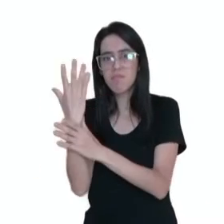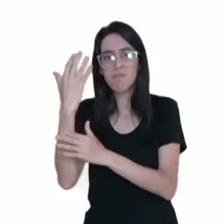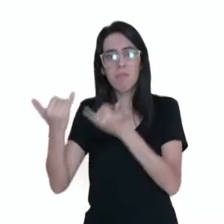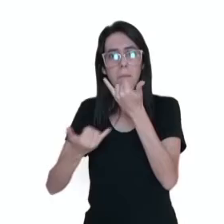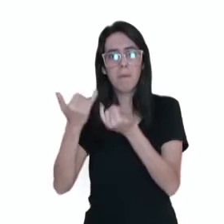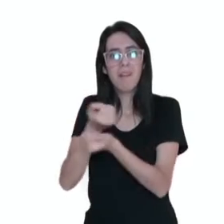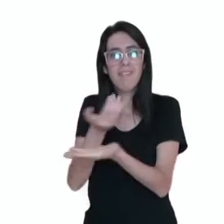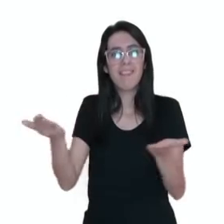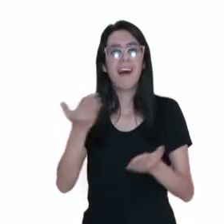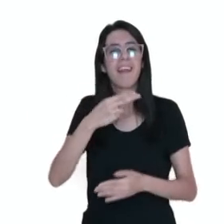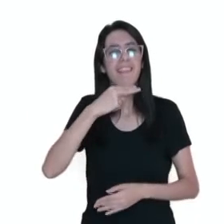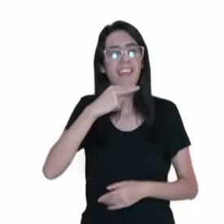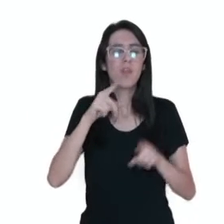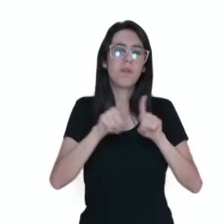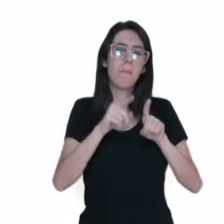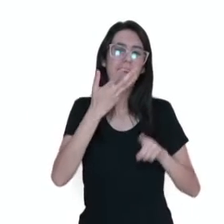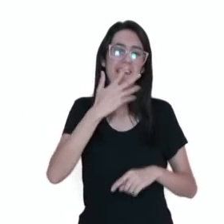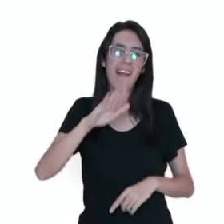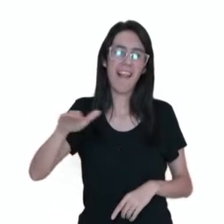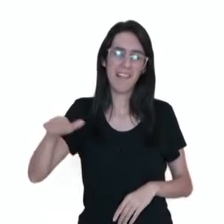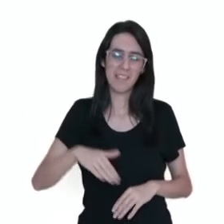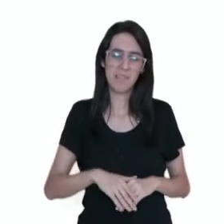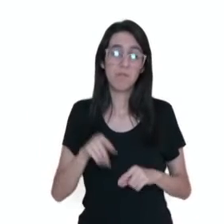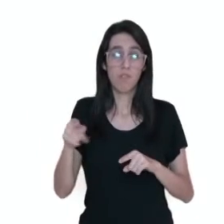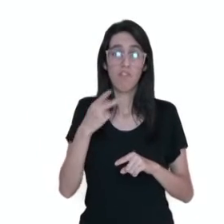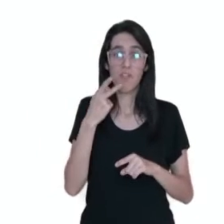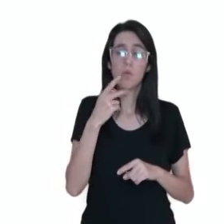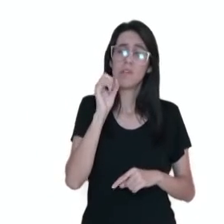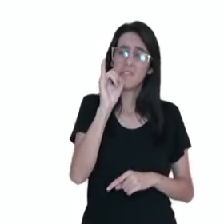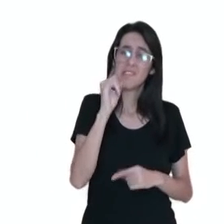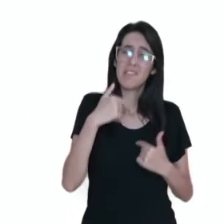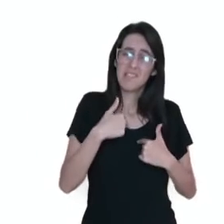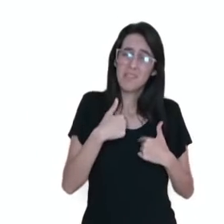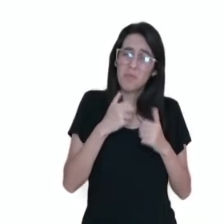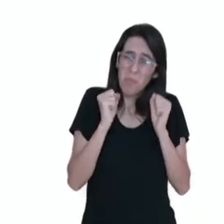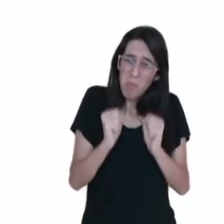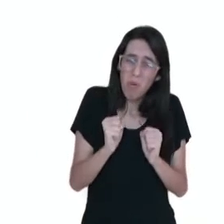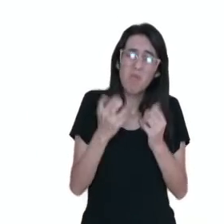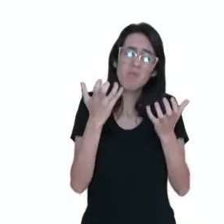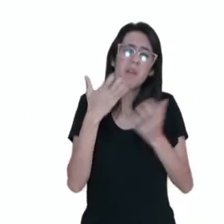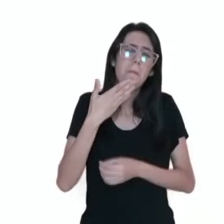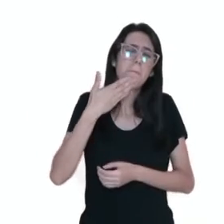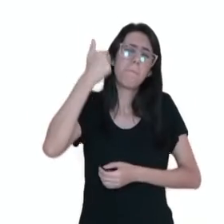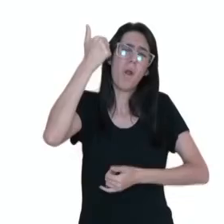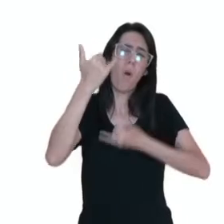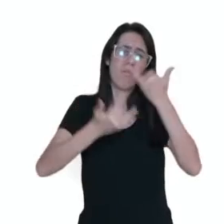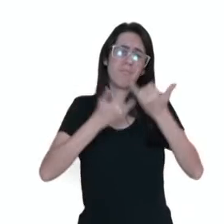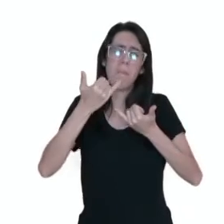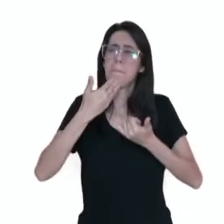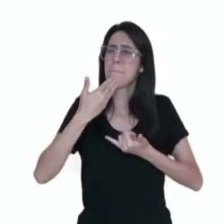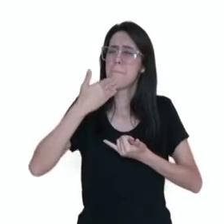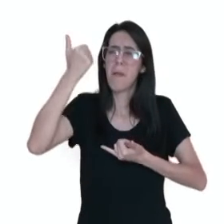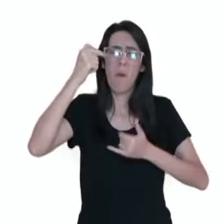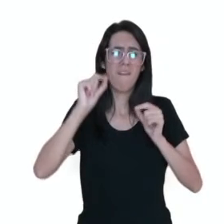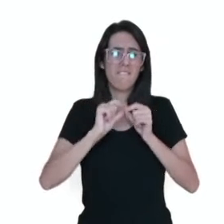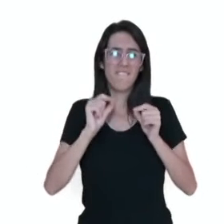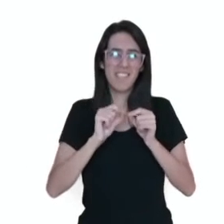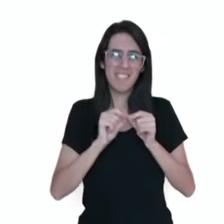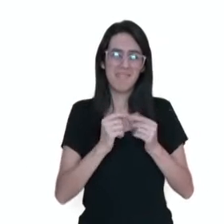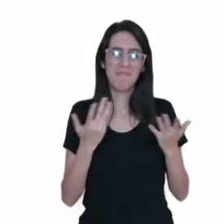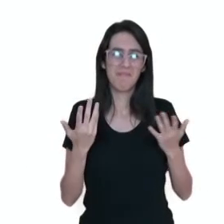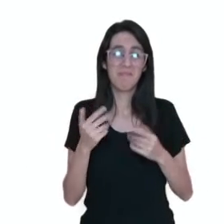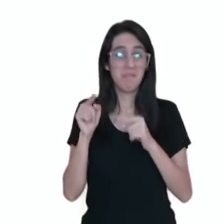da vizinhança. Se eu pudesse, faria brinquedos ainda melhores, diz Karen, cujo